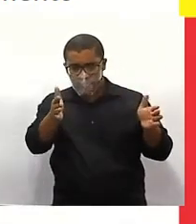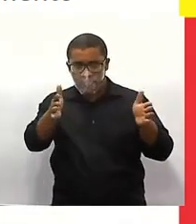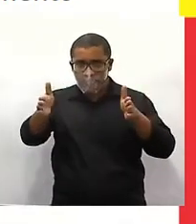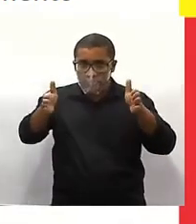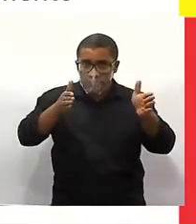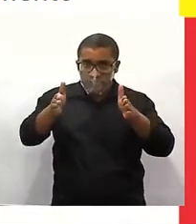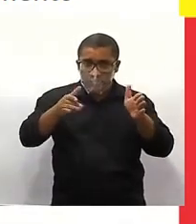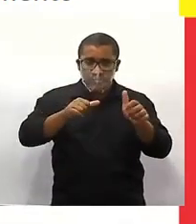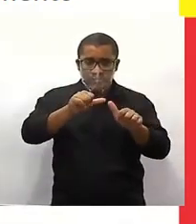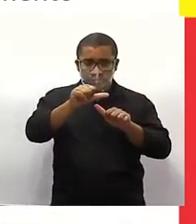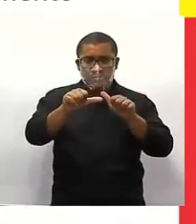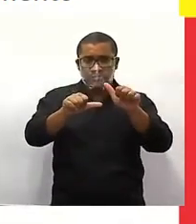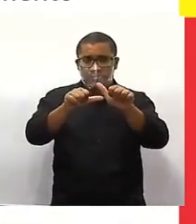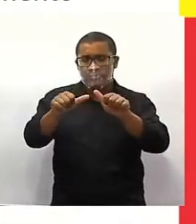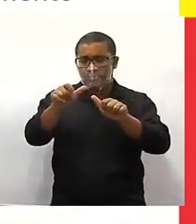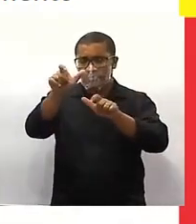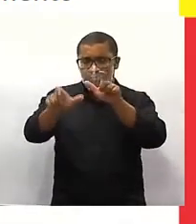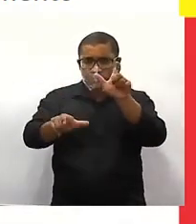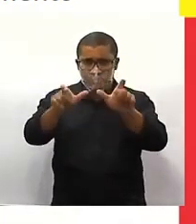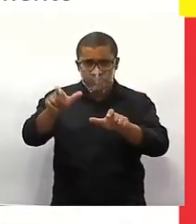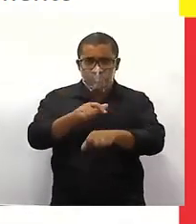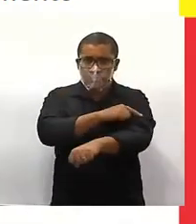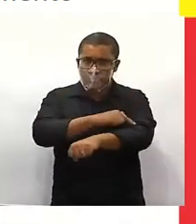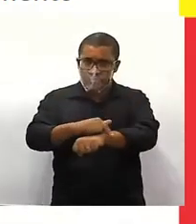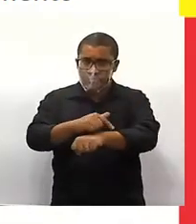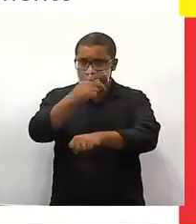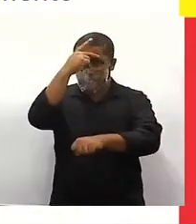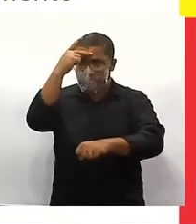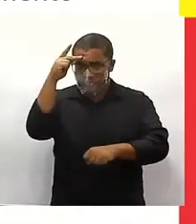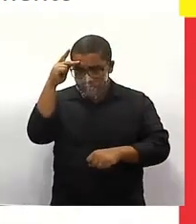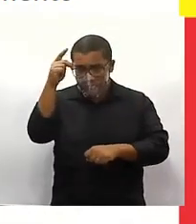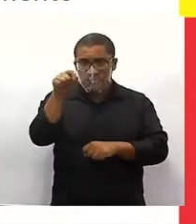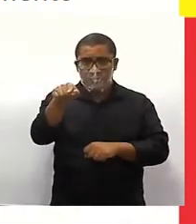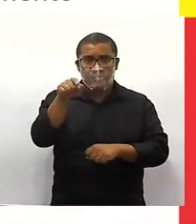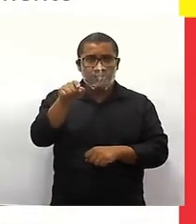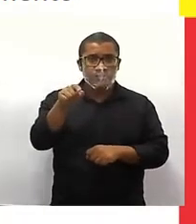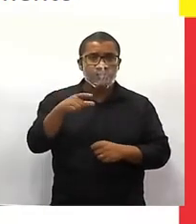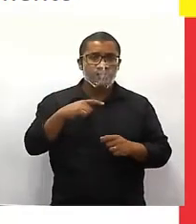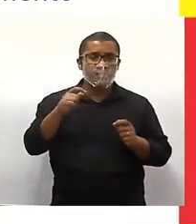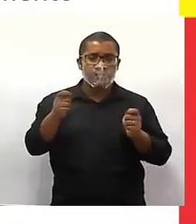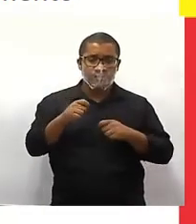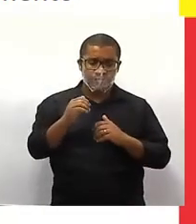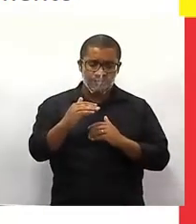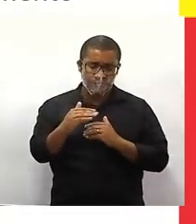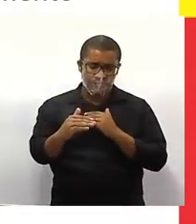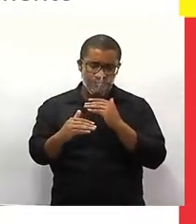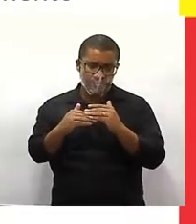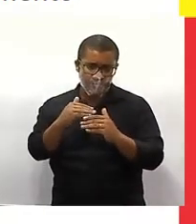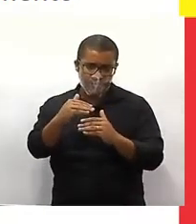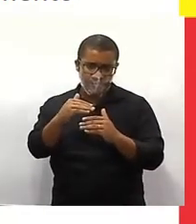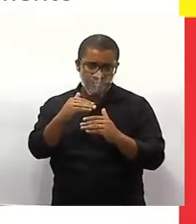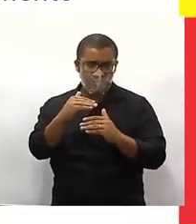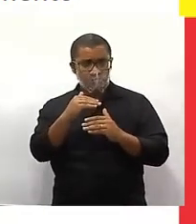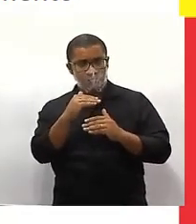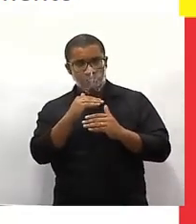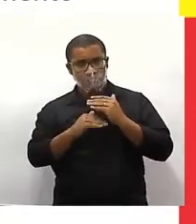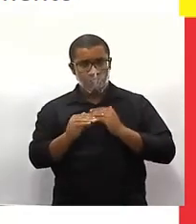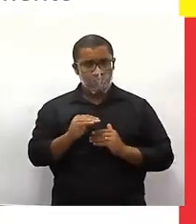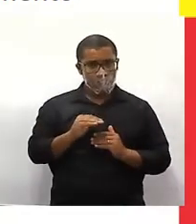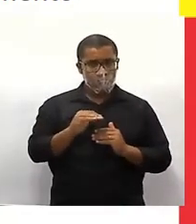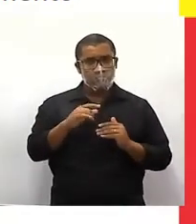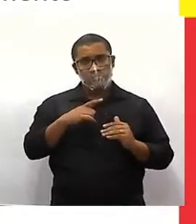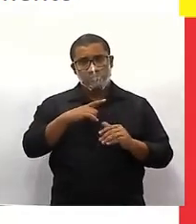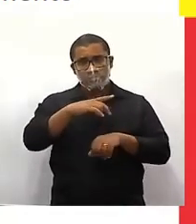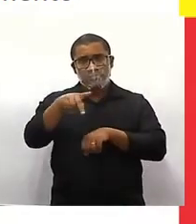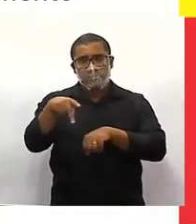o comportamento do homem, interferindo na sua capacidade de progredir. Cresceriam aqueles países